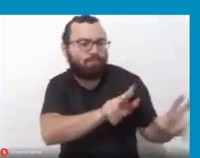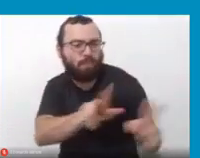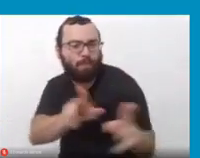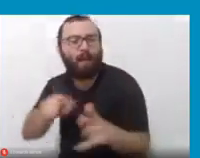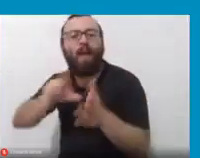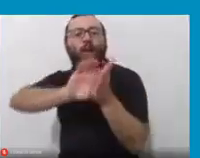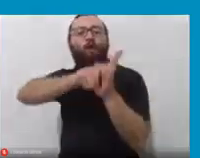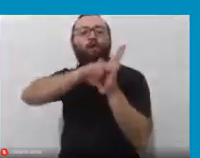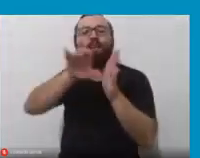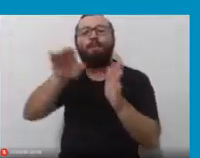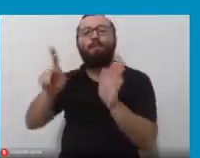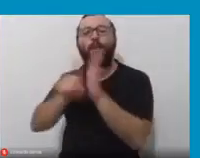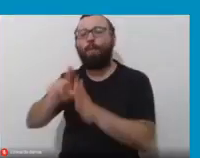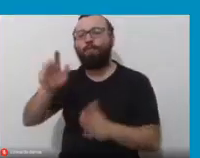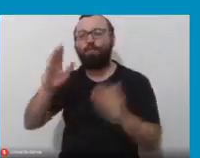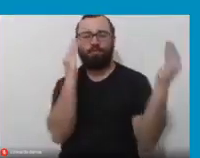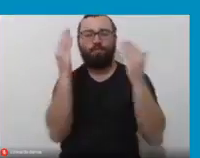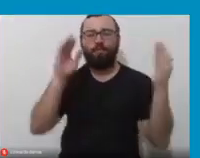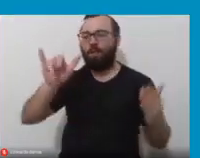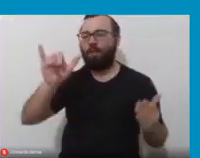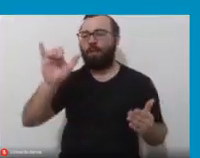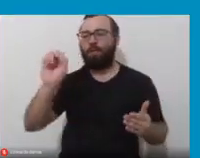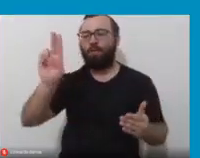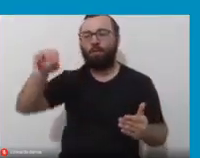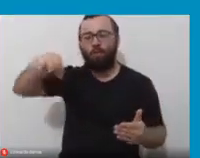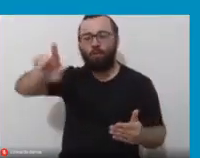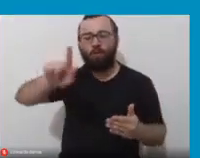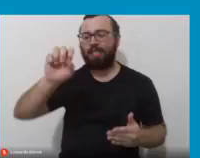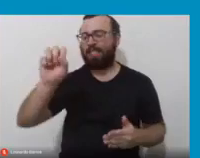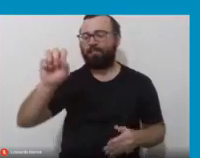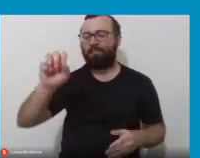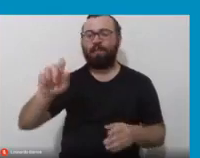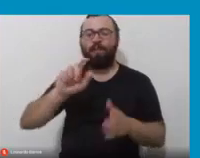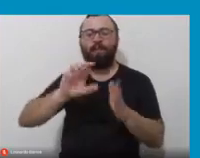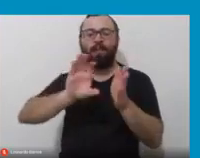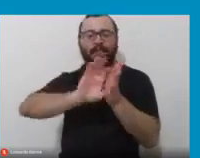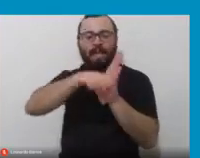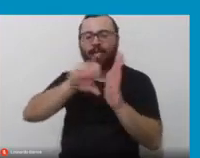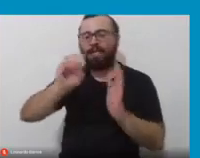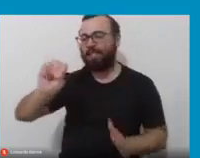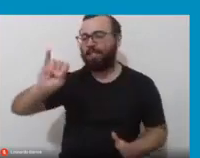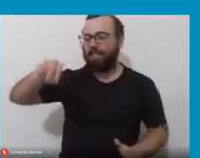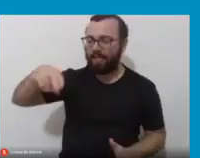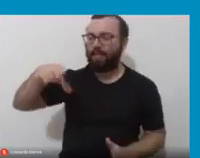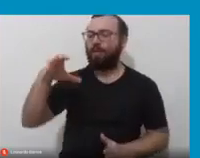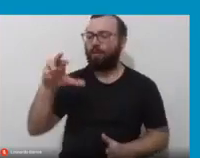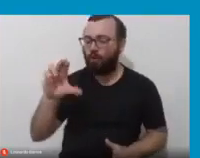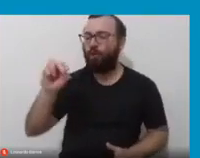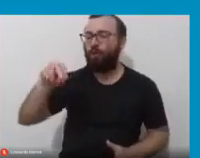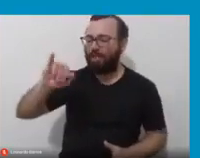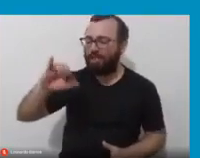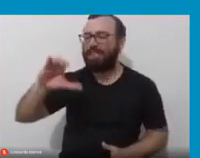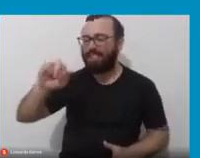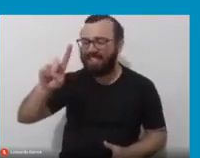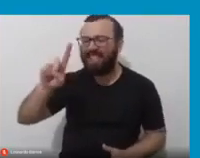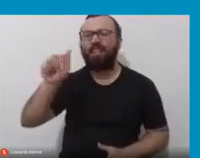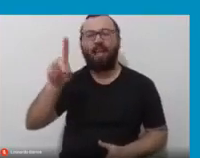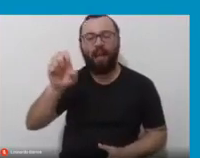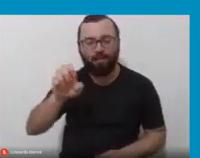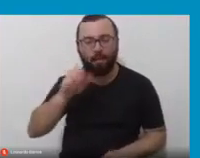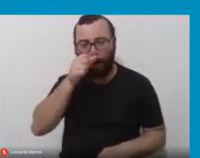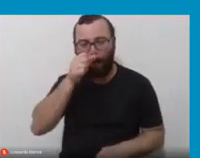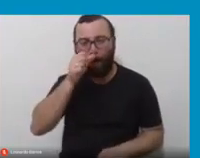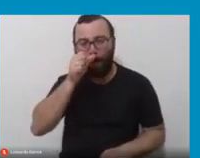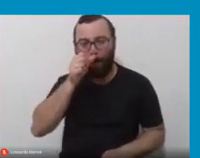Jung, né, que eu poderia falar num olhar afro-brasileiro, numa encruzilhada de saberes, nessa coisa, nesse poder do Exu